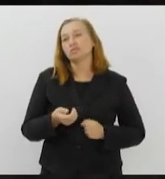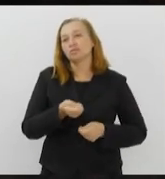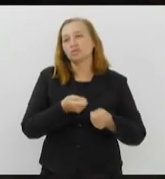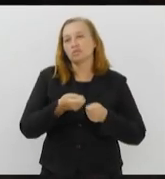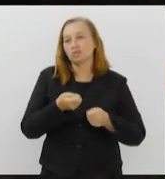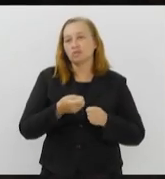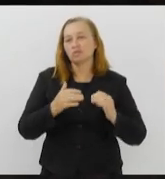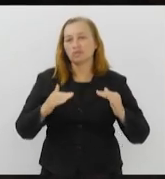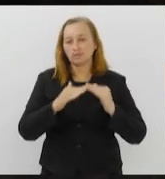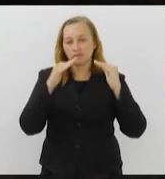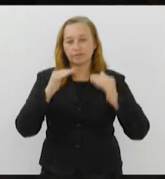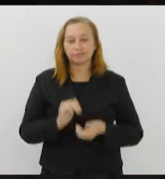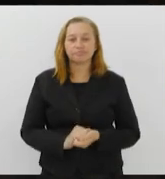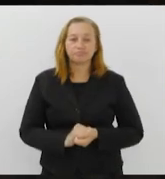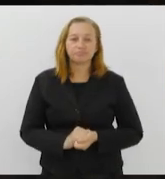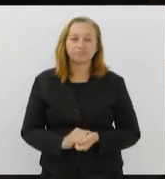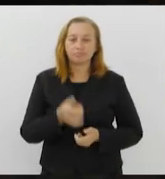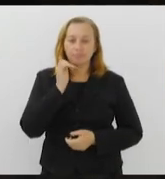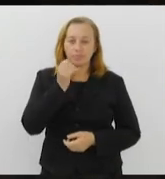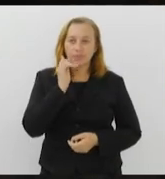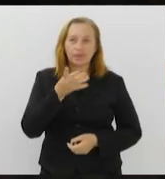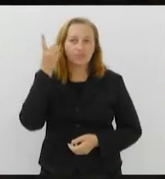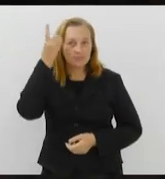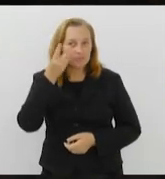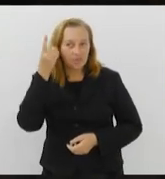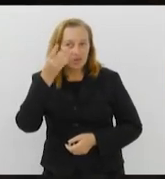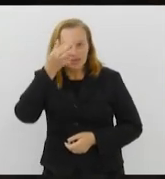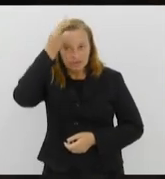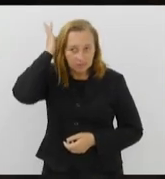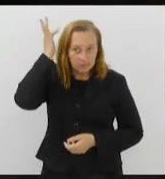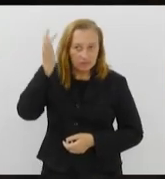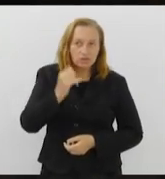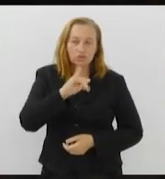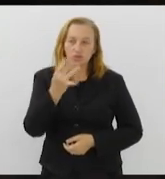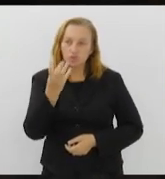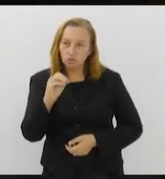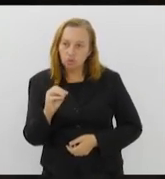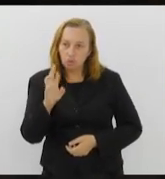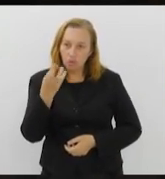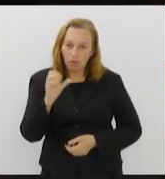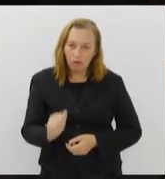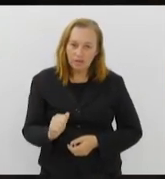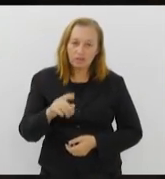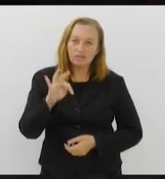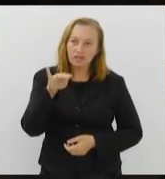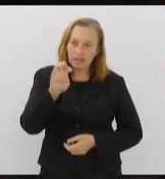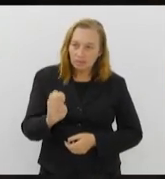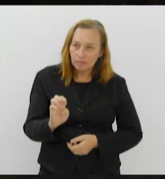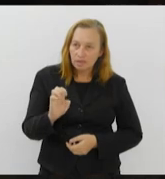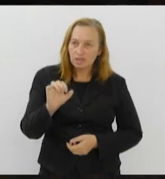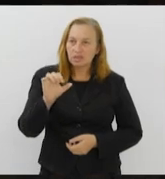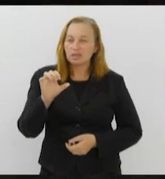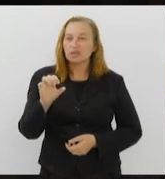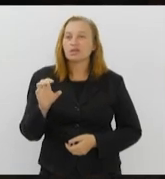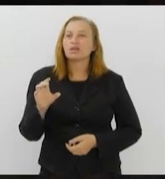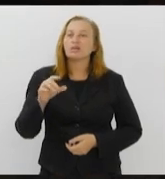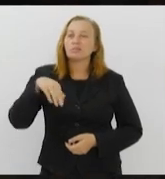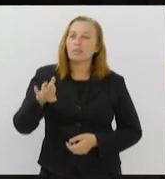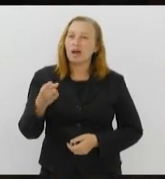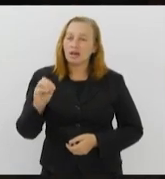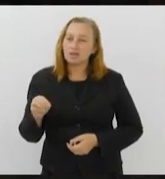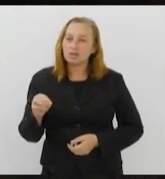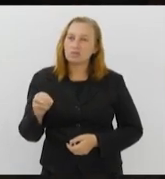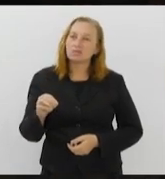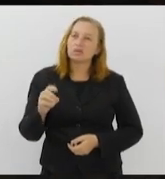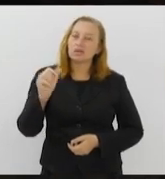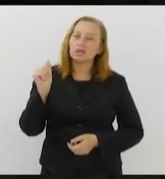Controle favorável. Relatores, deputado Fred Pacheco, Júlio Rocha, Felipe Soares, Márcio Glauberto e André